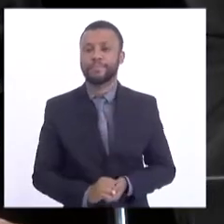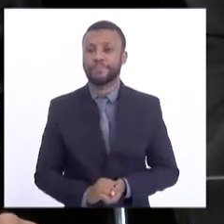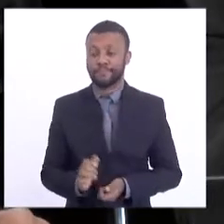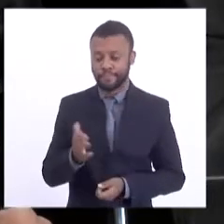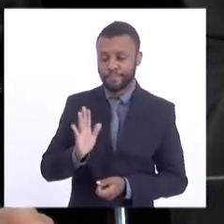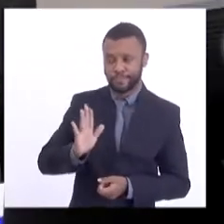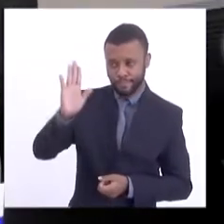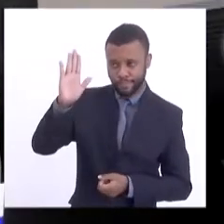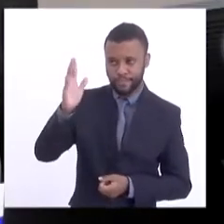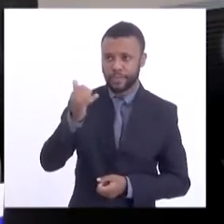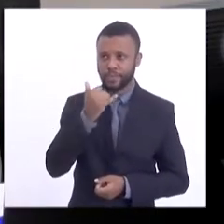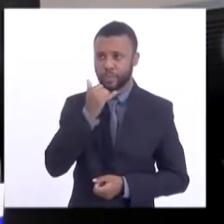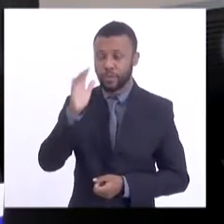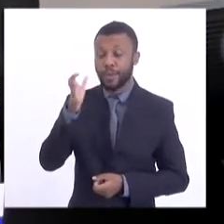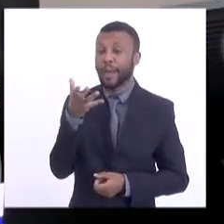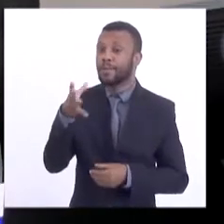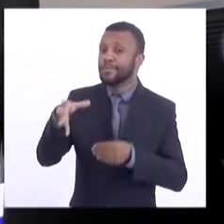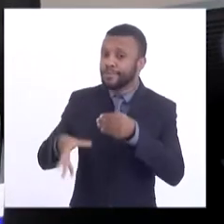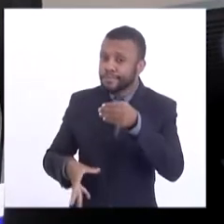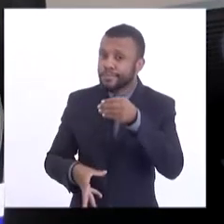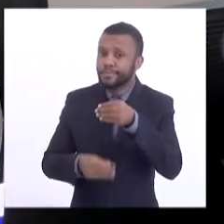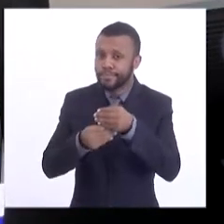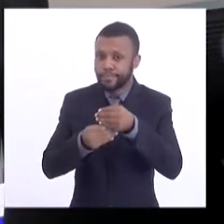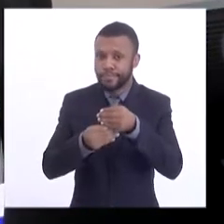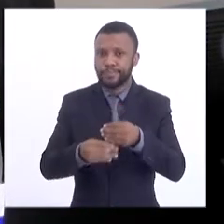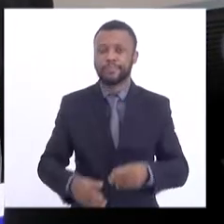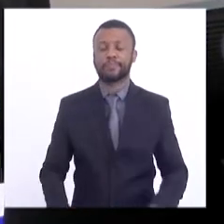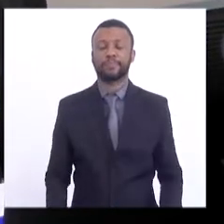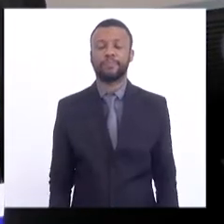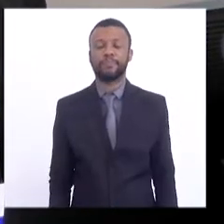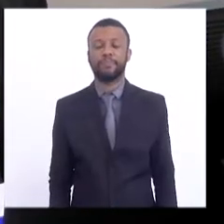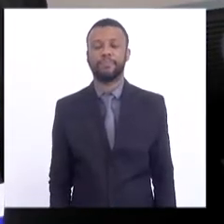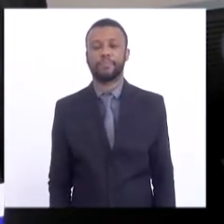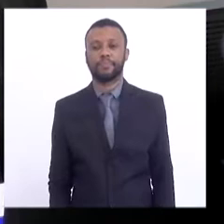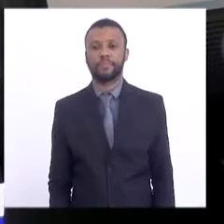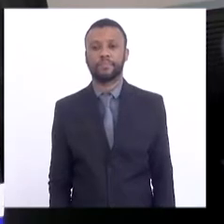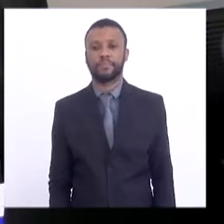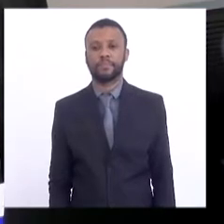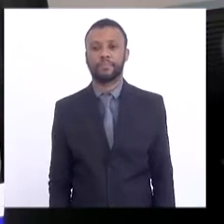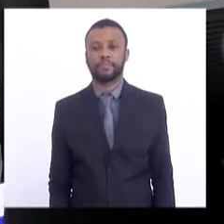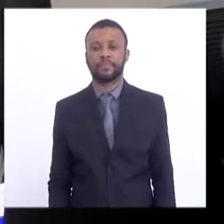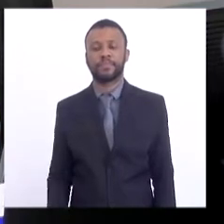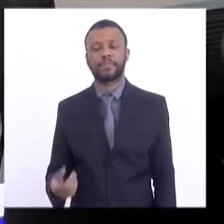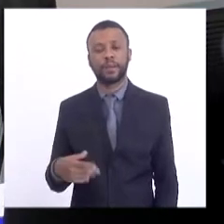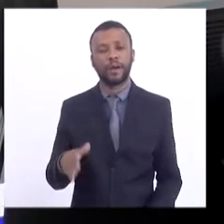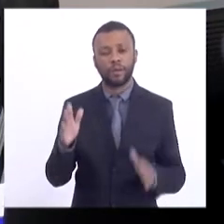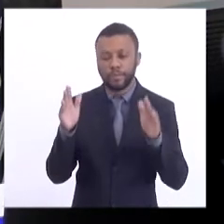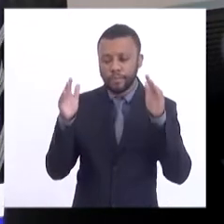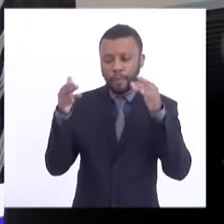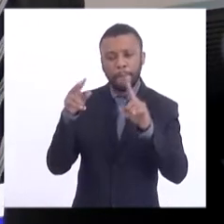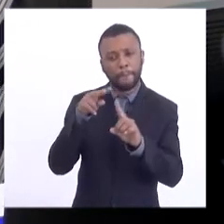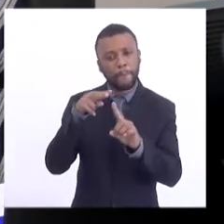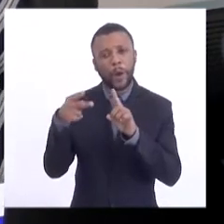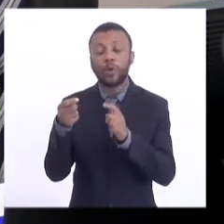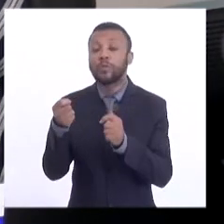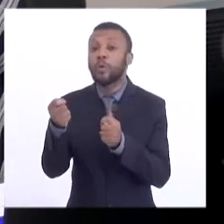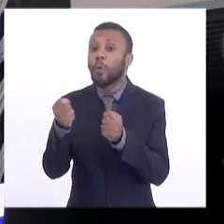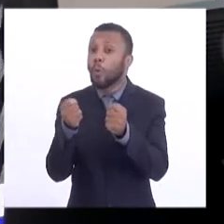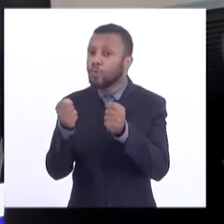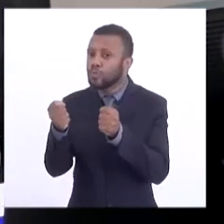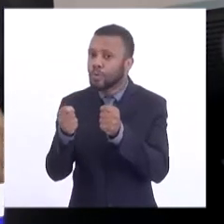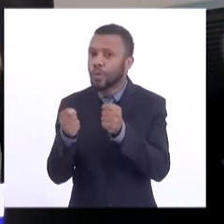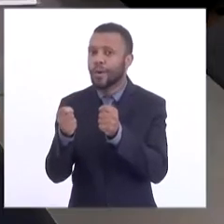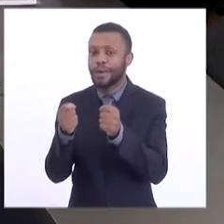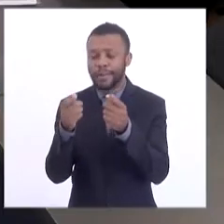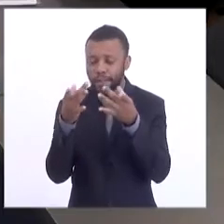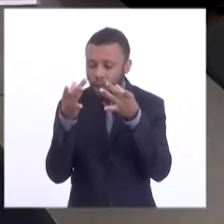queria só fazer aqui um lá dentro E é só ponto de vista do controle da legalidade